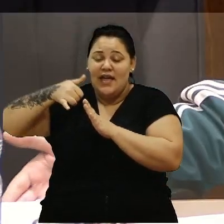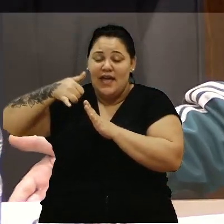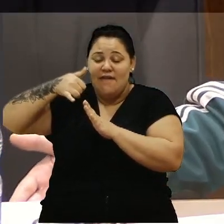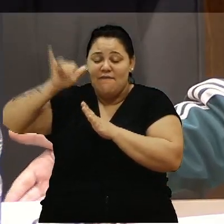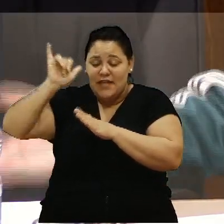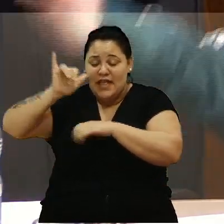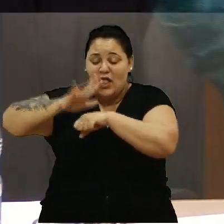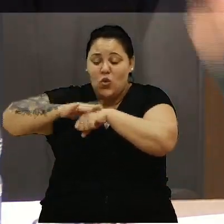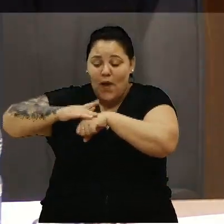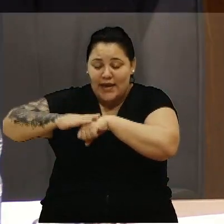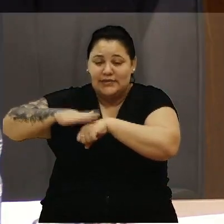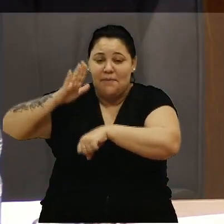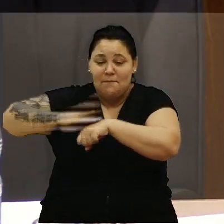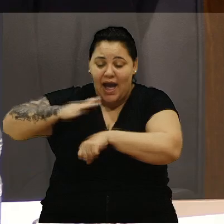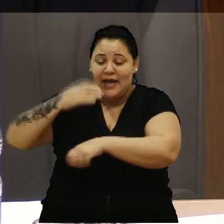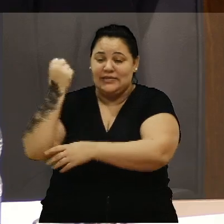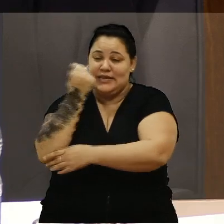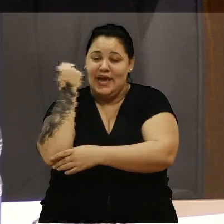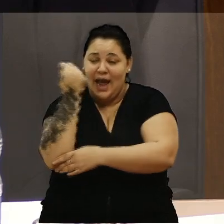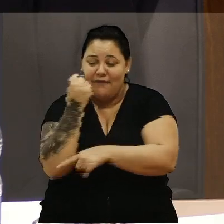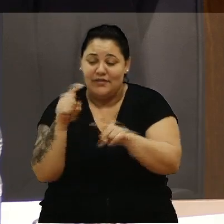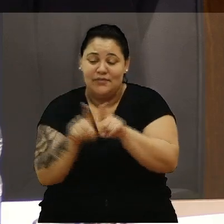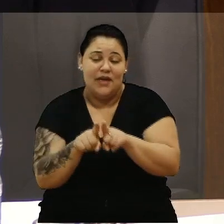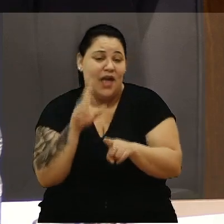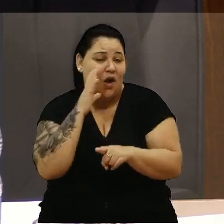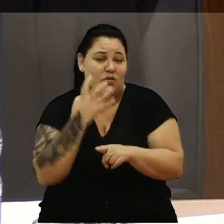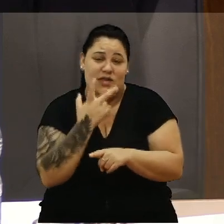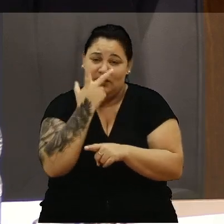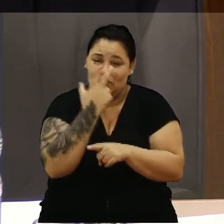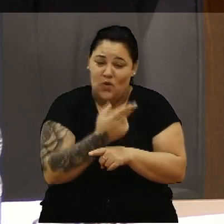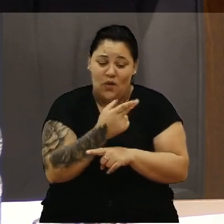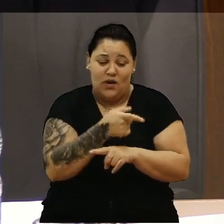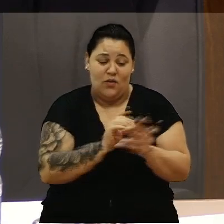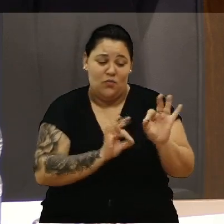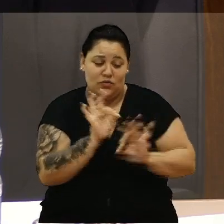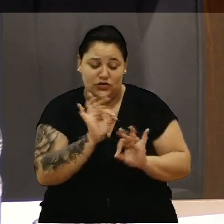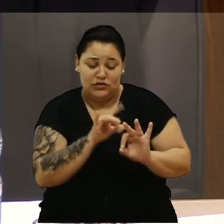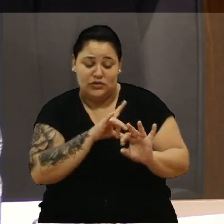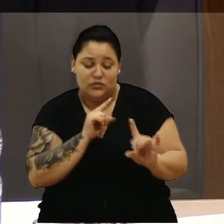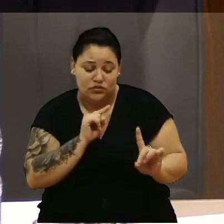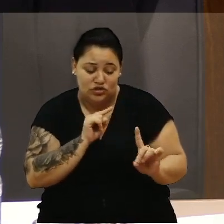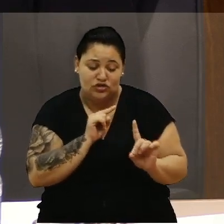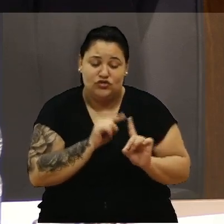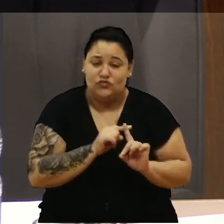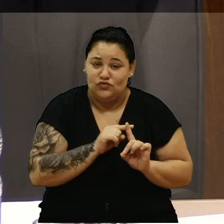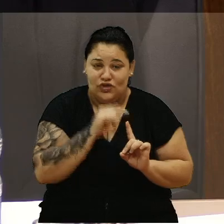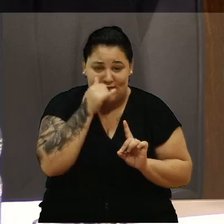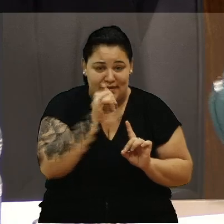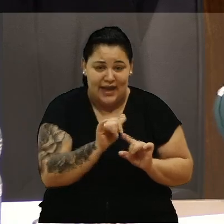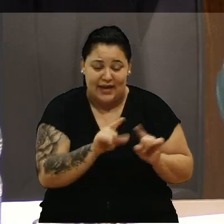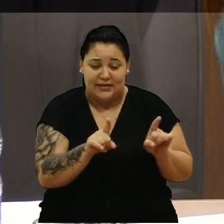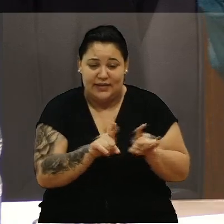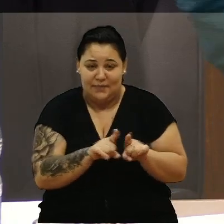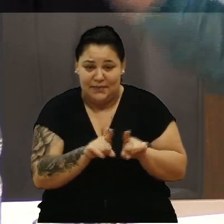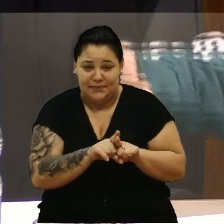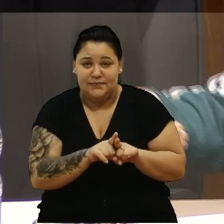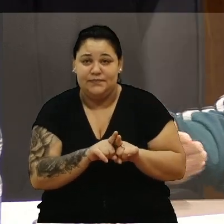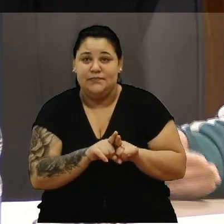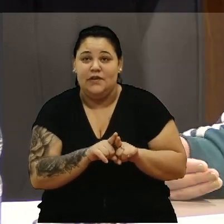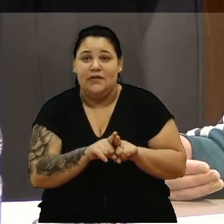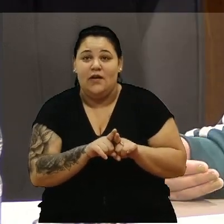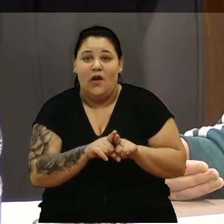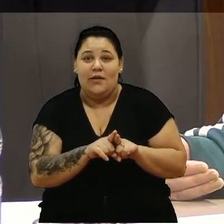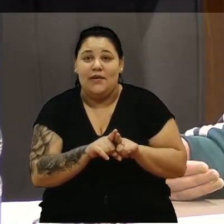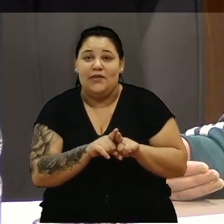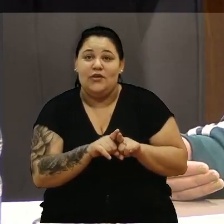se agrave. E o mesmo ocorre nesse sentido. Um projeto que visa a prevenção. Então, que visa evitar que violências